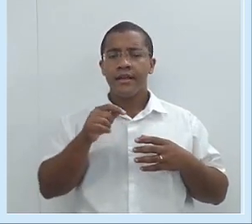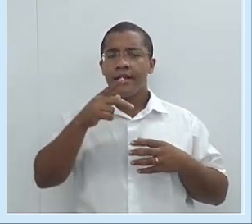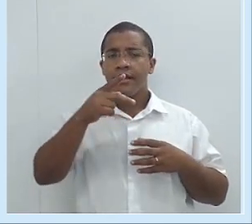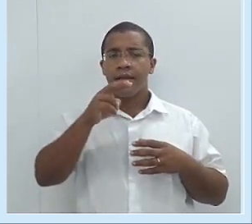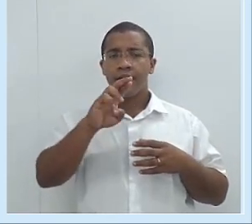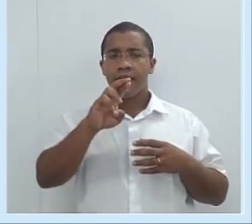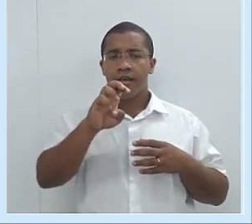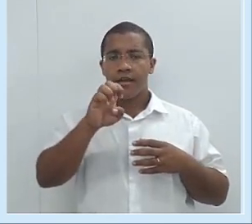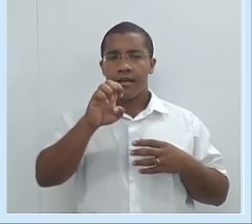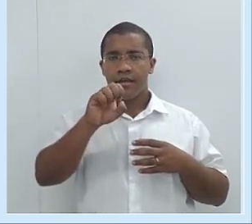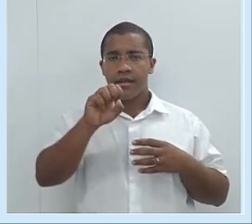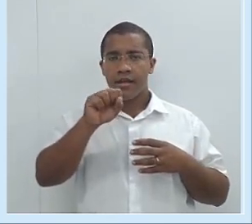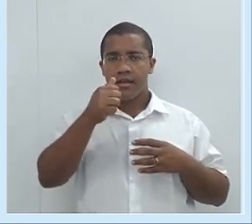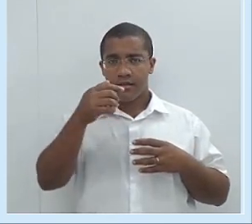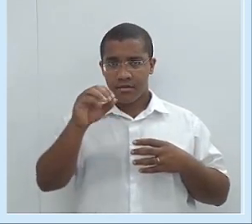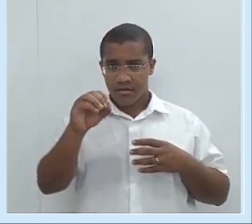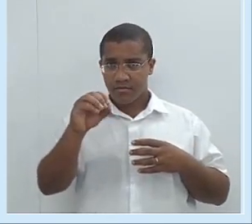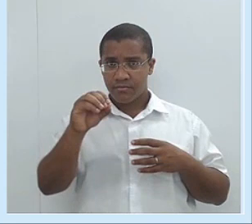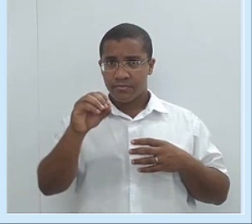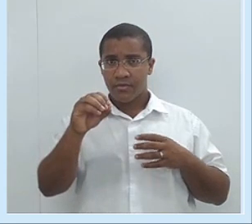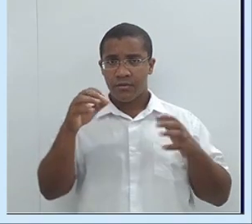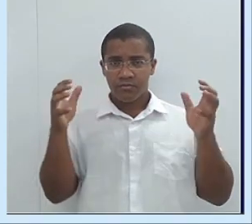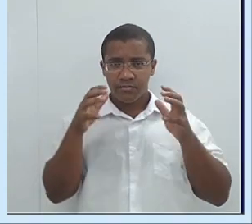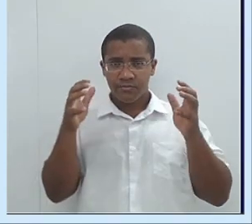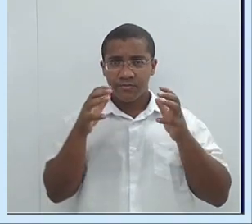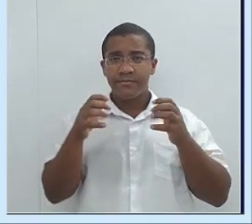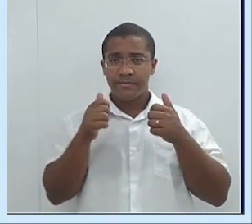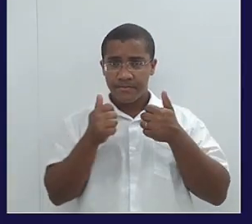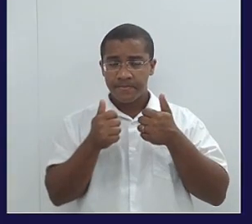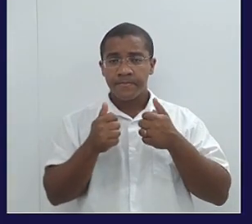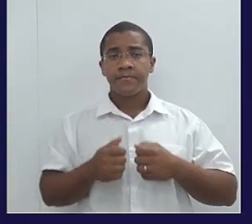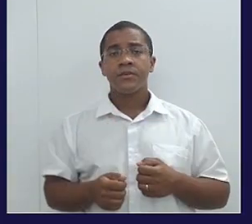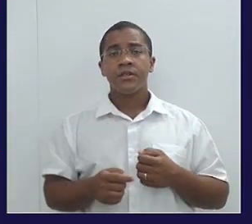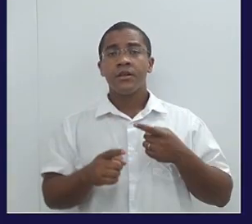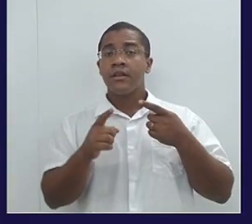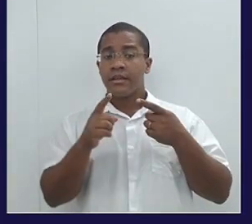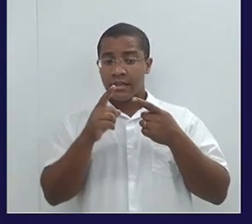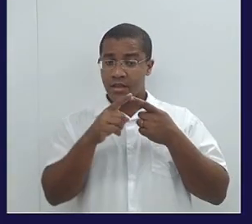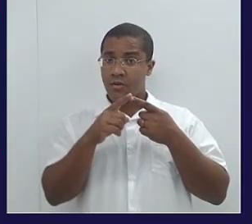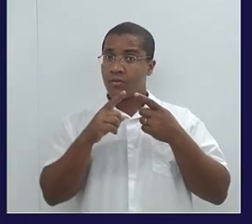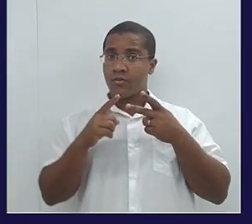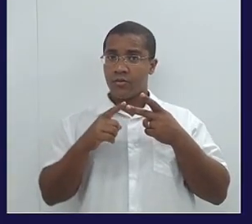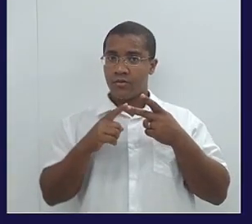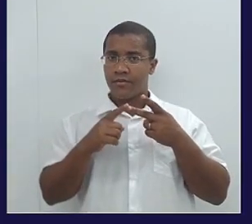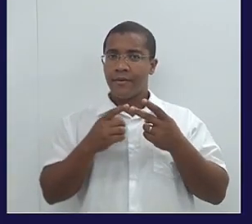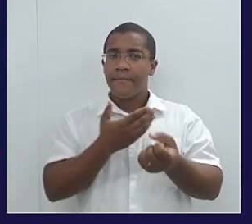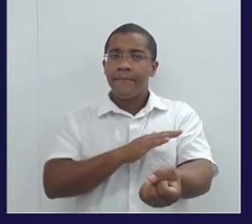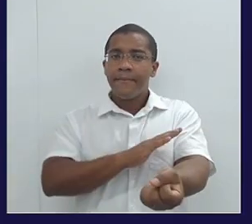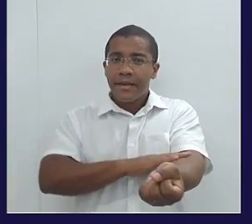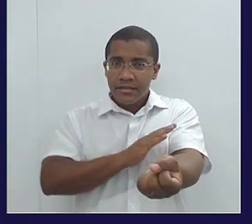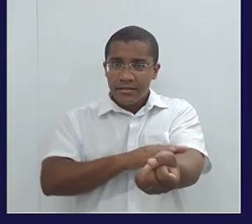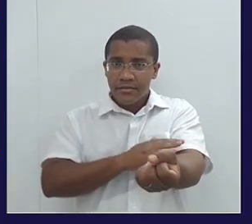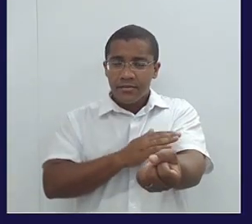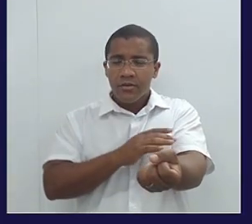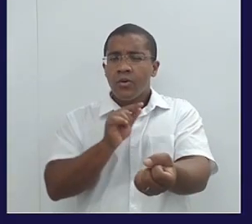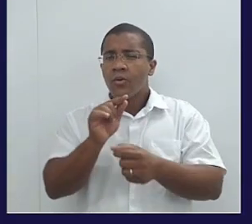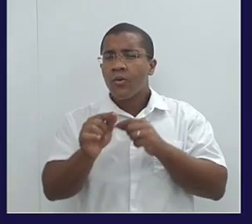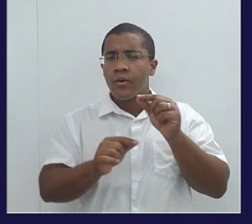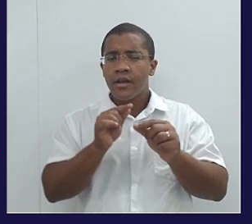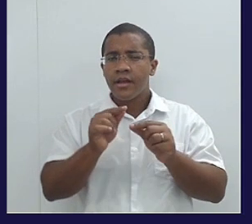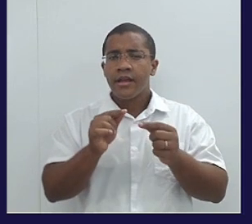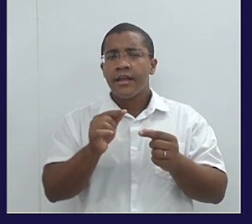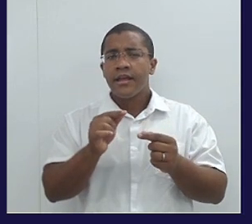né? Tanto a pressão sistólica quanto a diastólica. Então, ambas as pressões arteriais elas